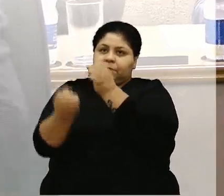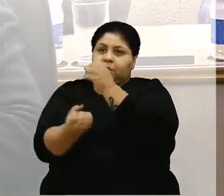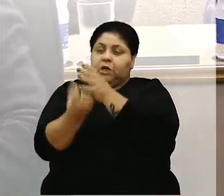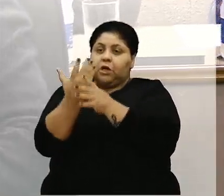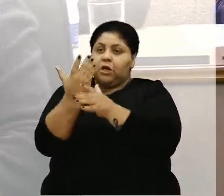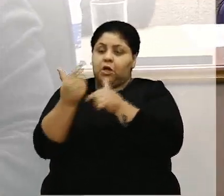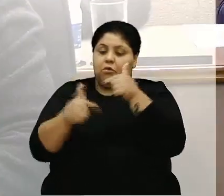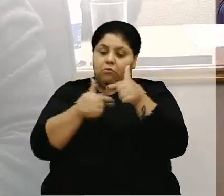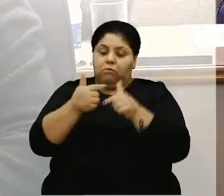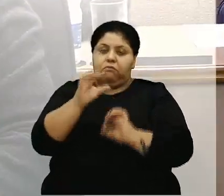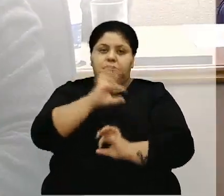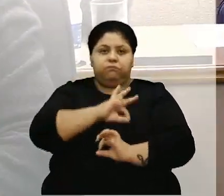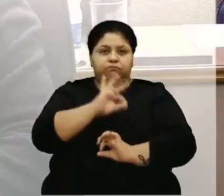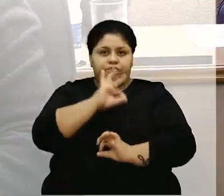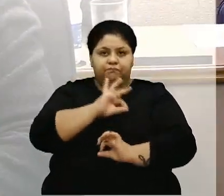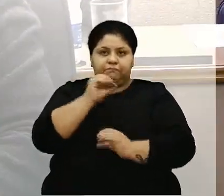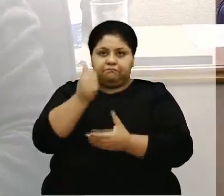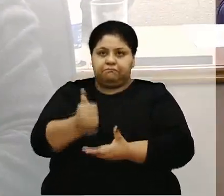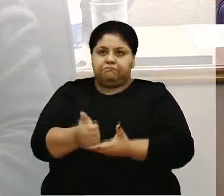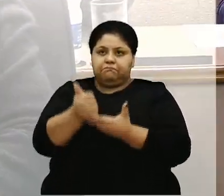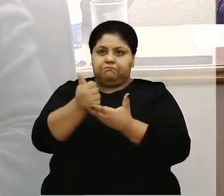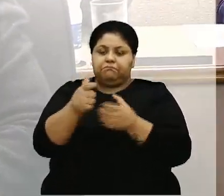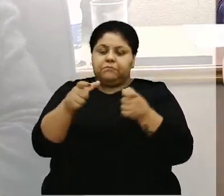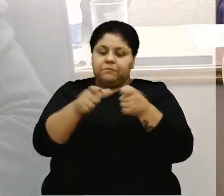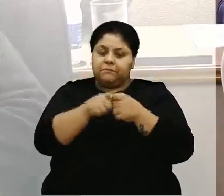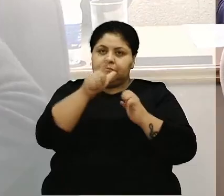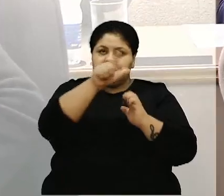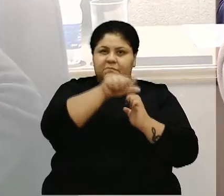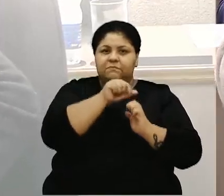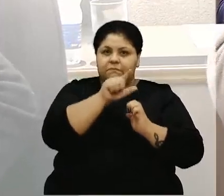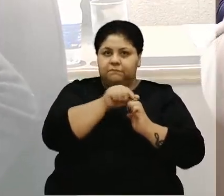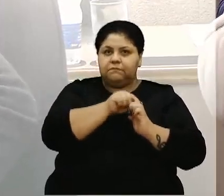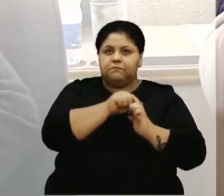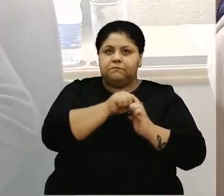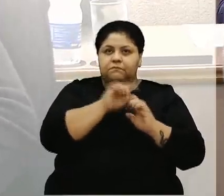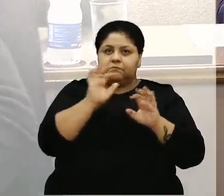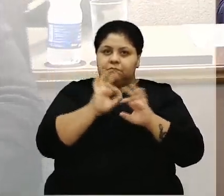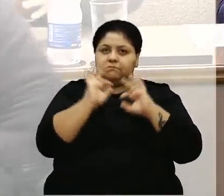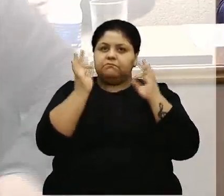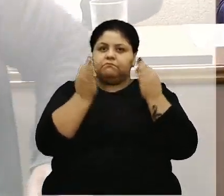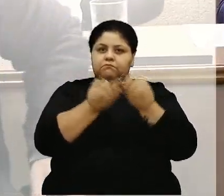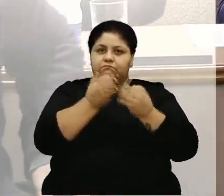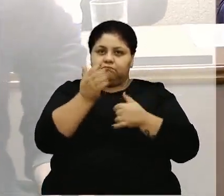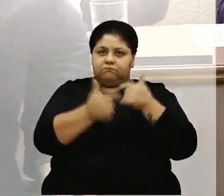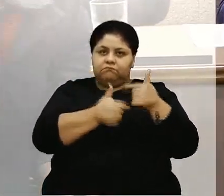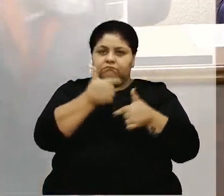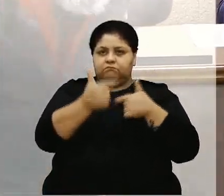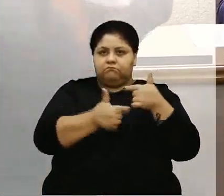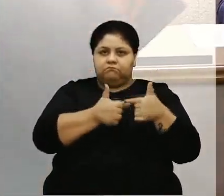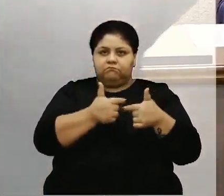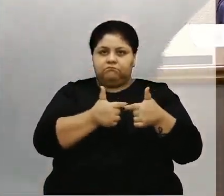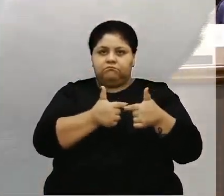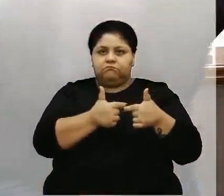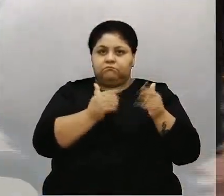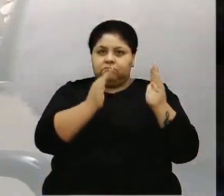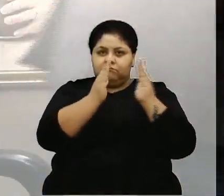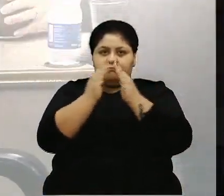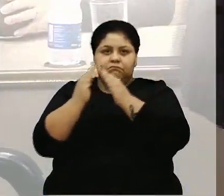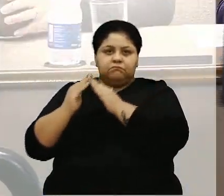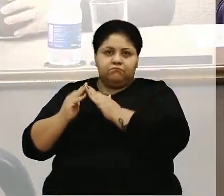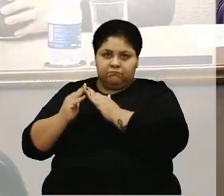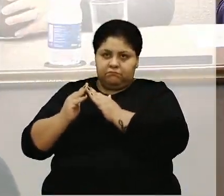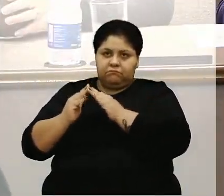renda, apoia as pequenas empresas, pequenas famílias que trabalham em casa,